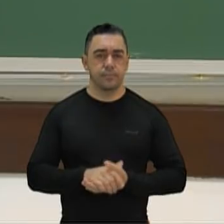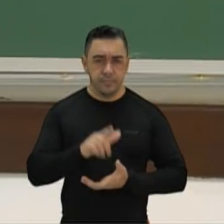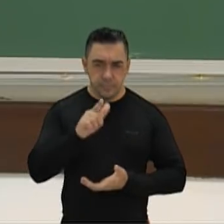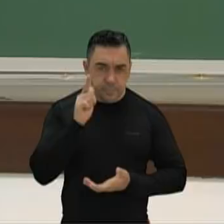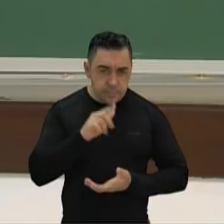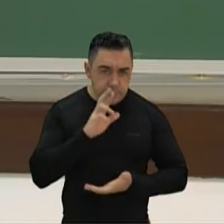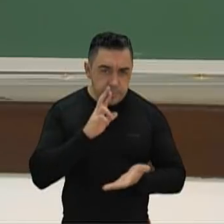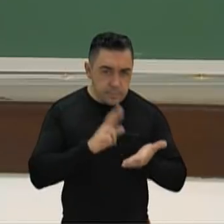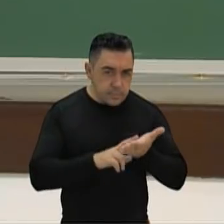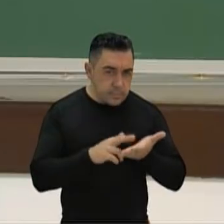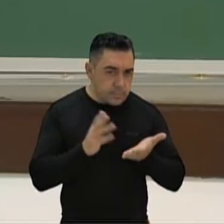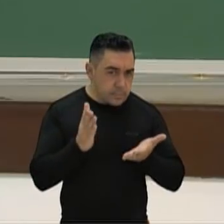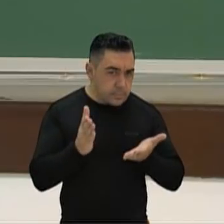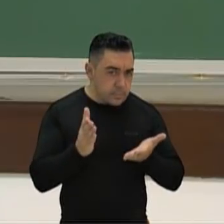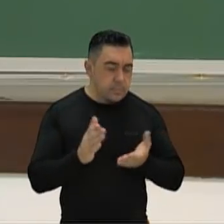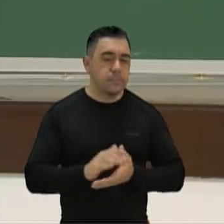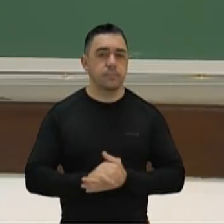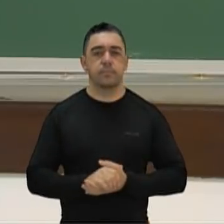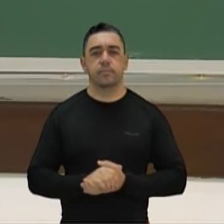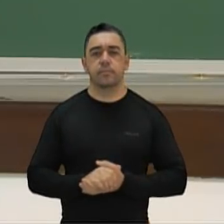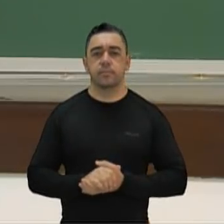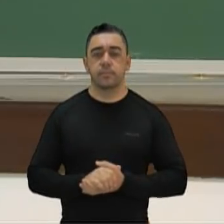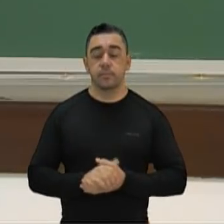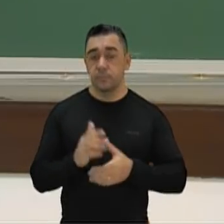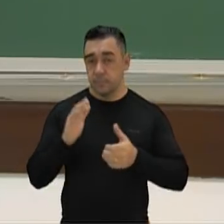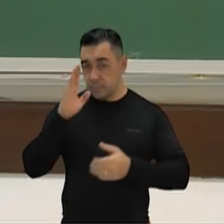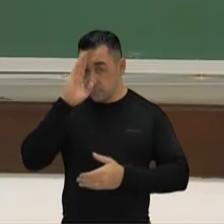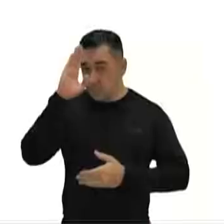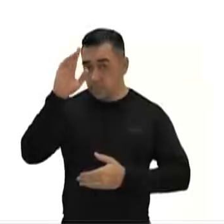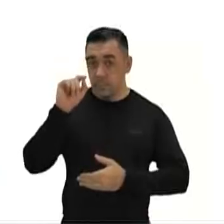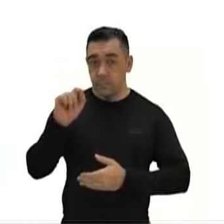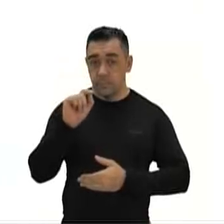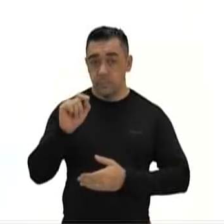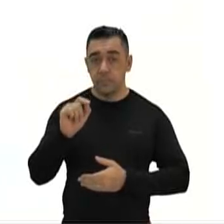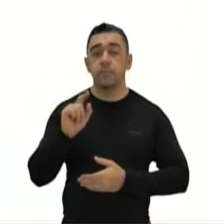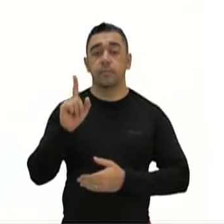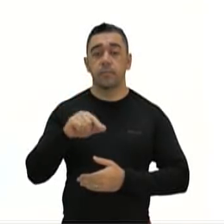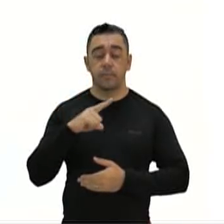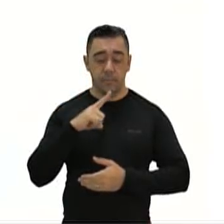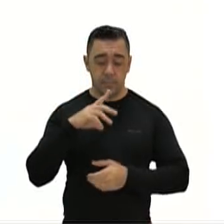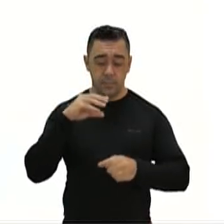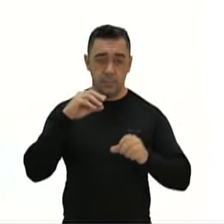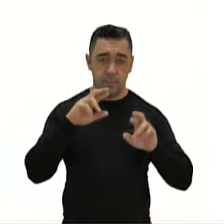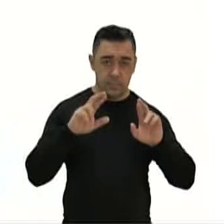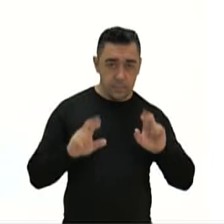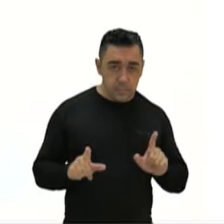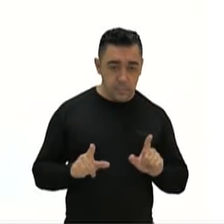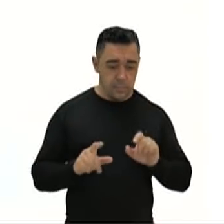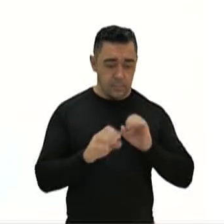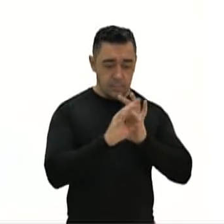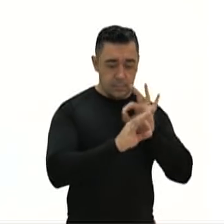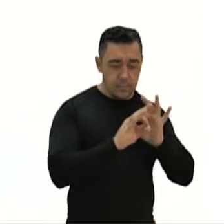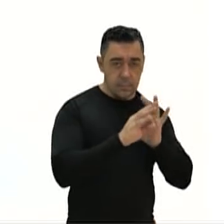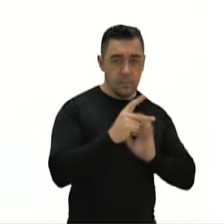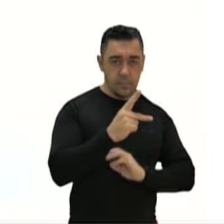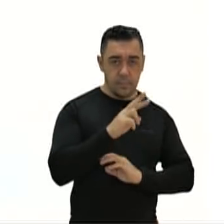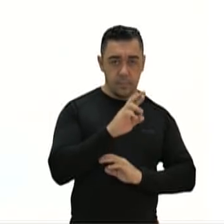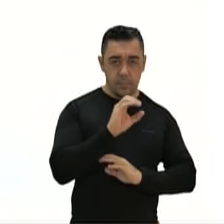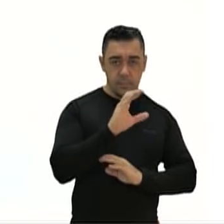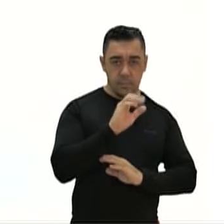Conseguiram responder lá, pessoal? A principal estrutura que diferencia a célula procarionte e a eucarionte é